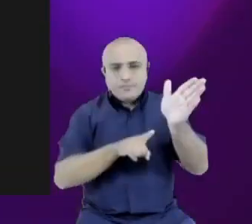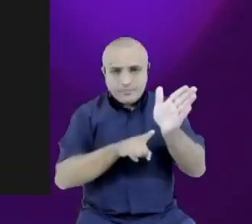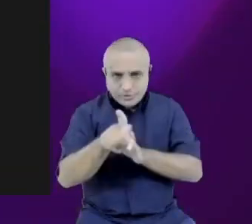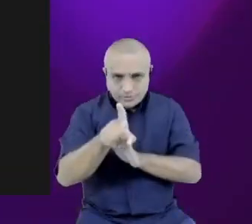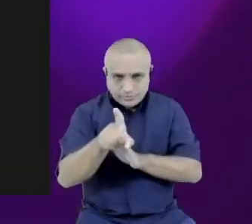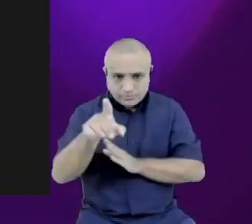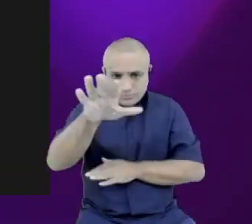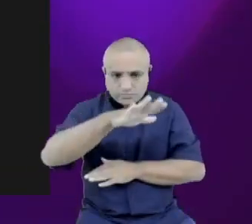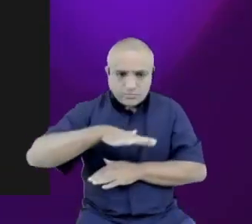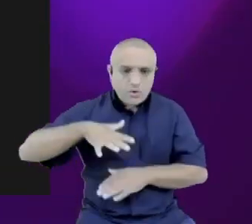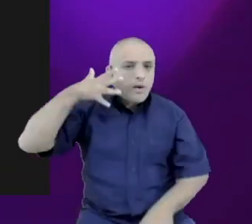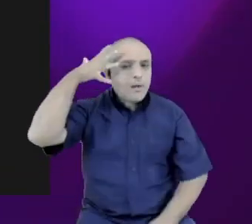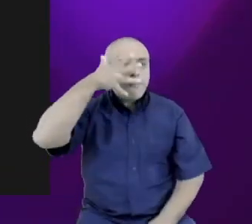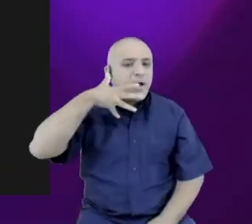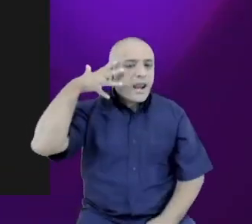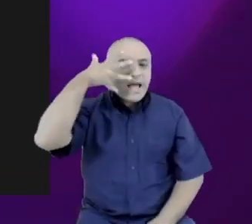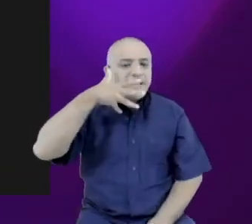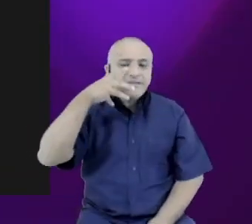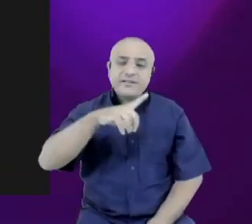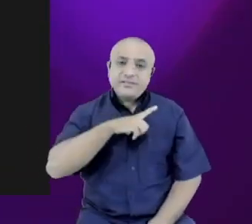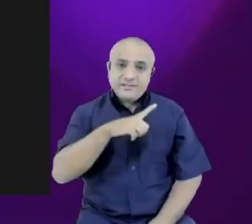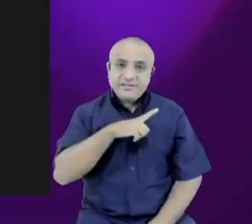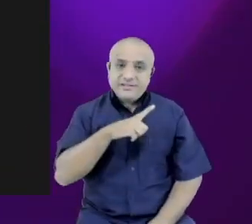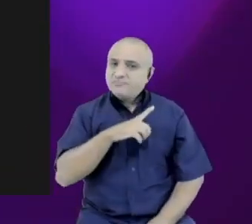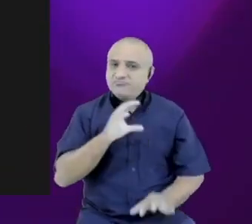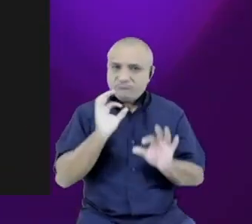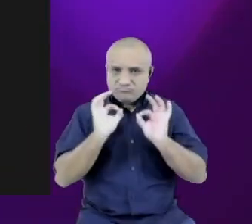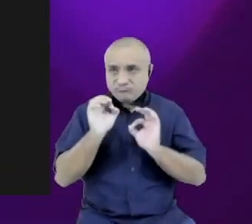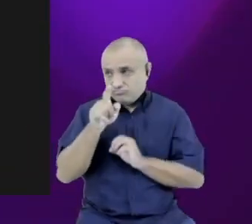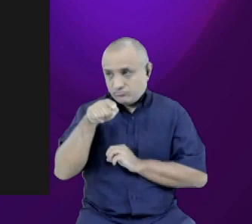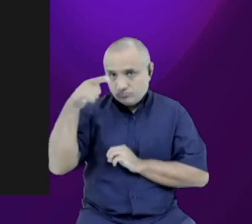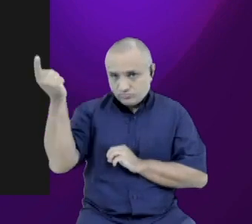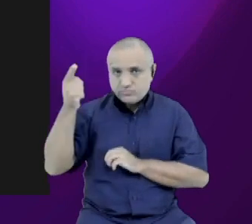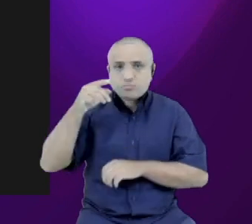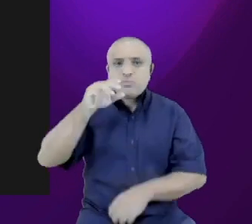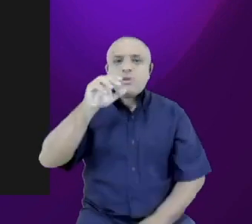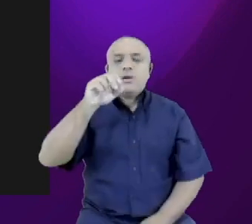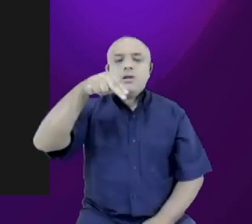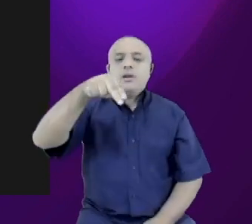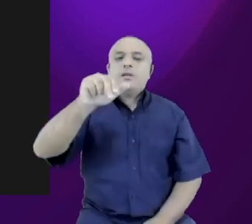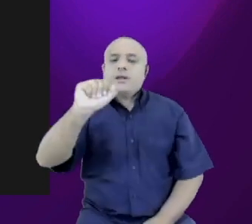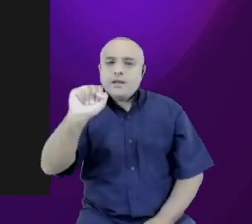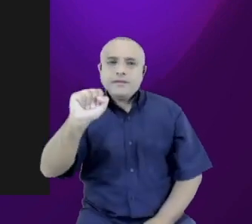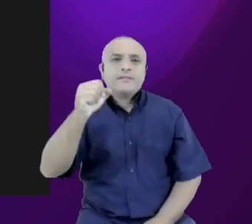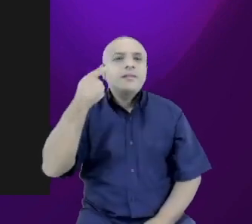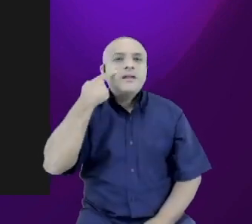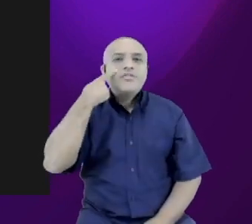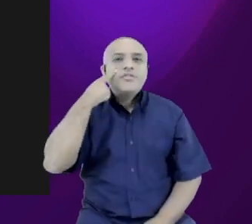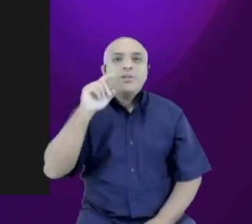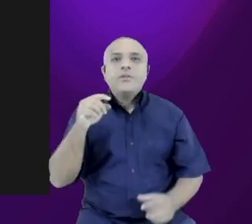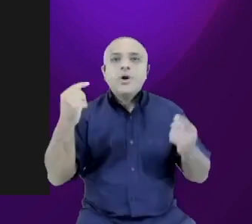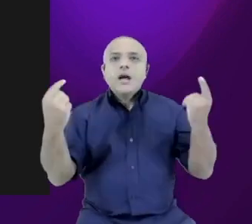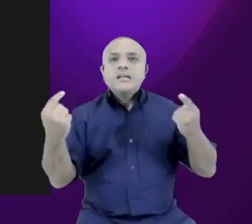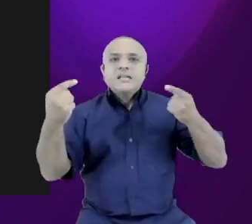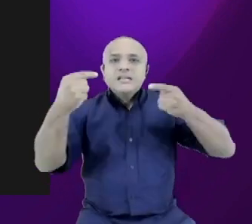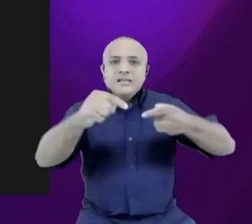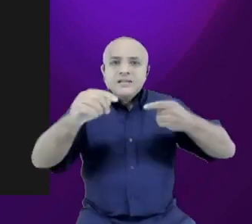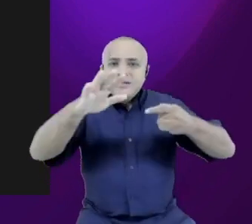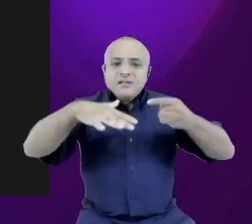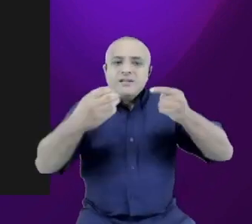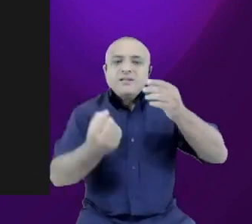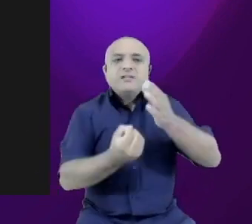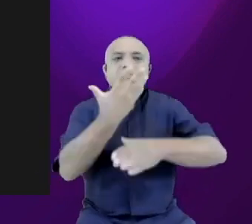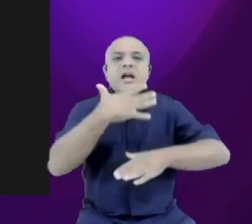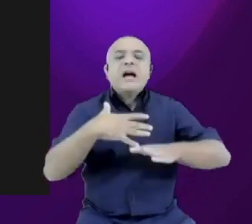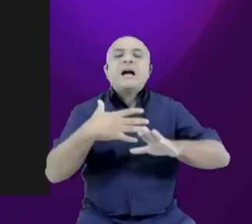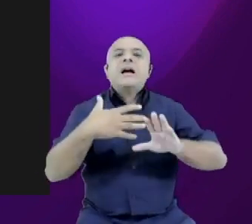com a palestra, né, que a gente teve na Magna aí, agora há pouco, com a ANS, né, a gente viu os desafios aí da saúde suplementar, do ponto de